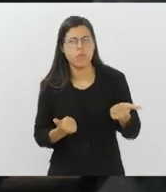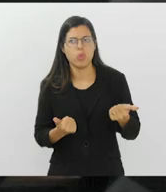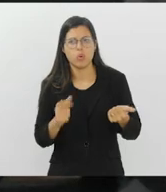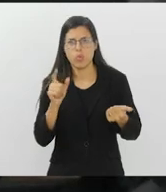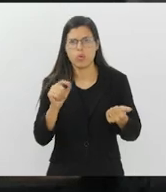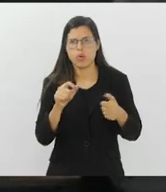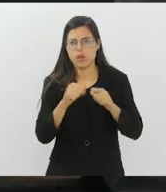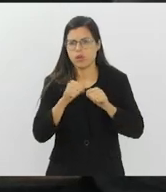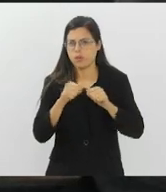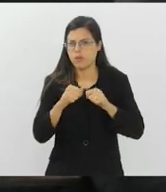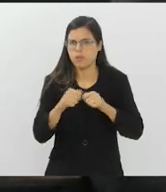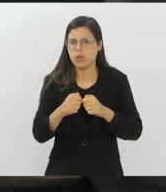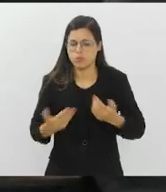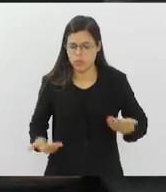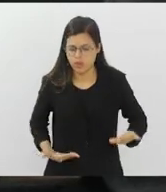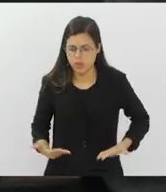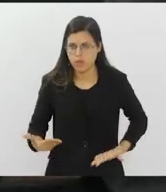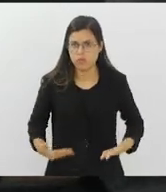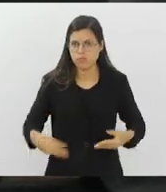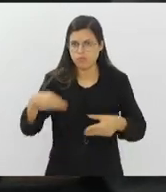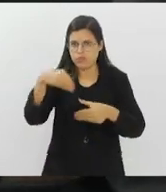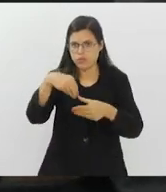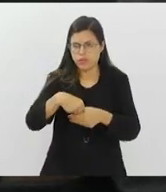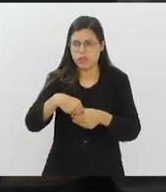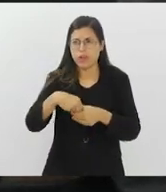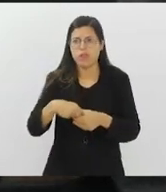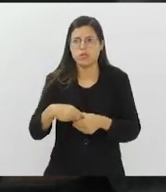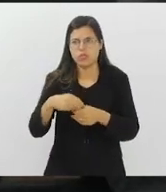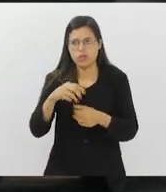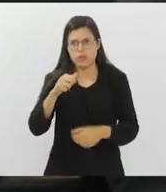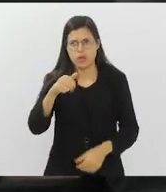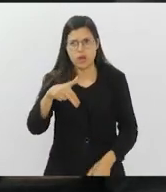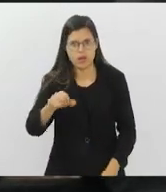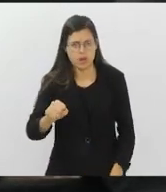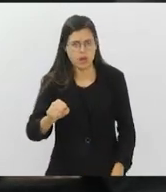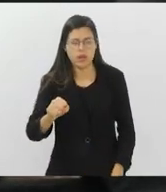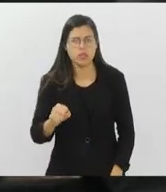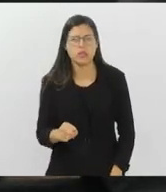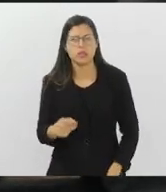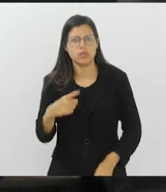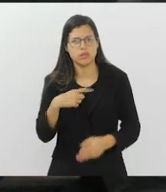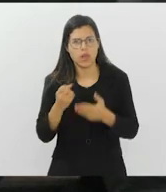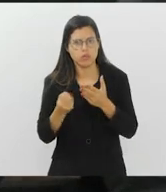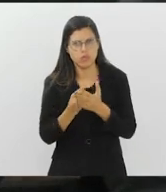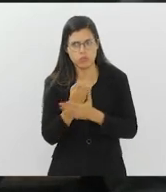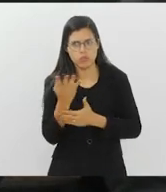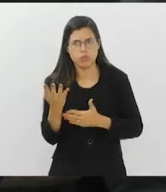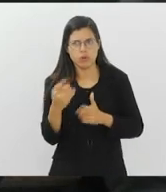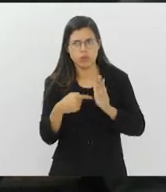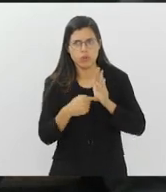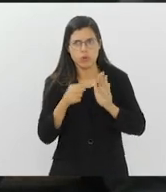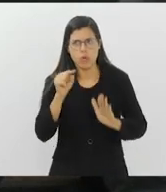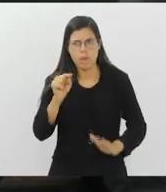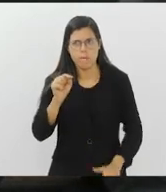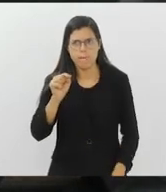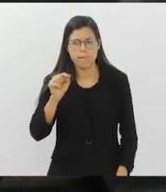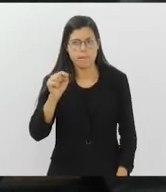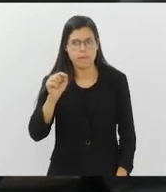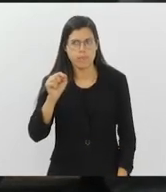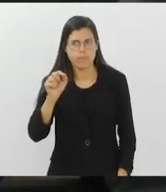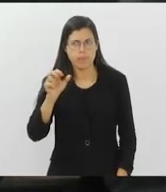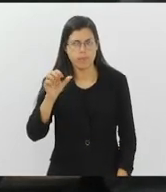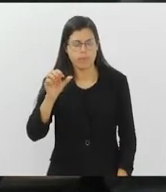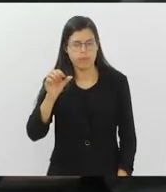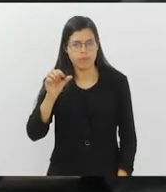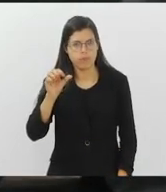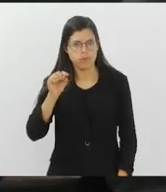prestado serviço dentro do setor de saúde suplementar. E aí trago o número que a gente acabou de anunciar, 1,93 bi